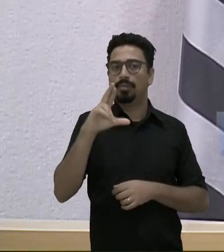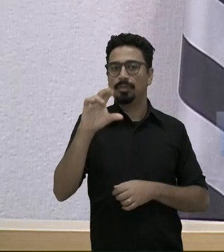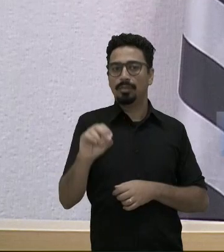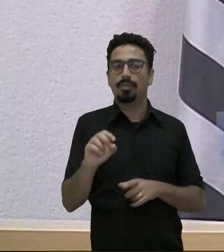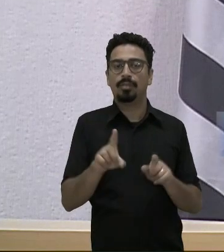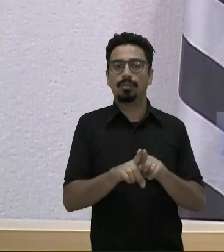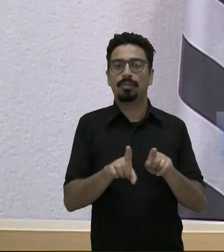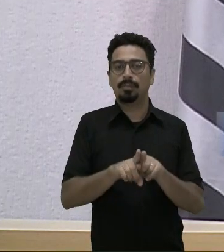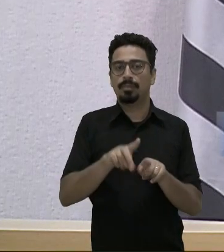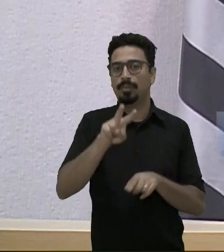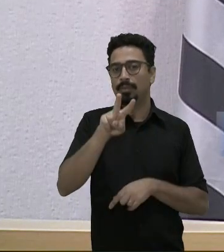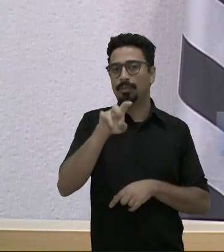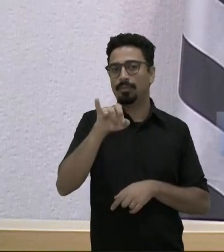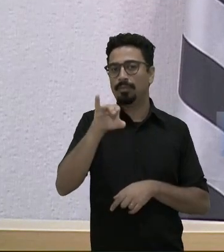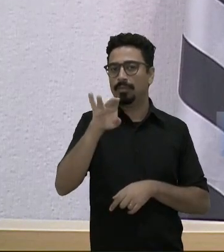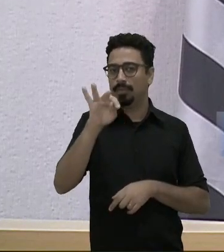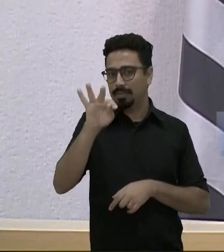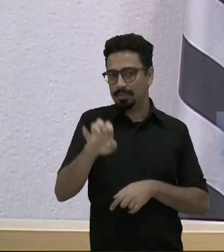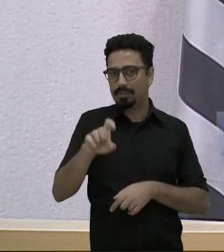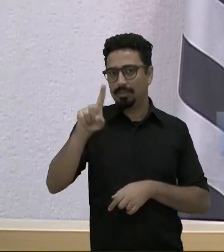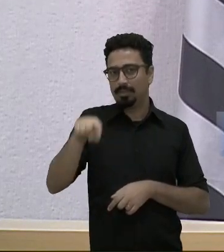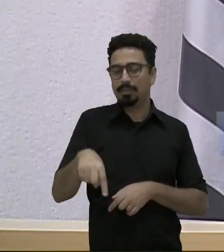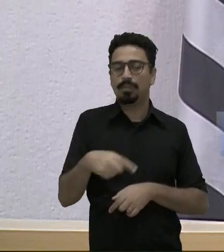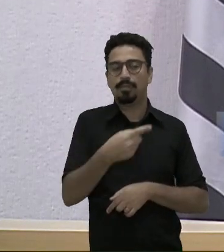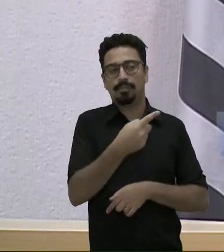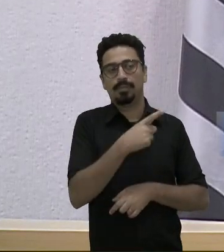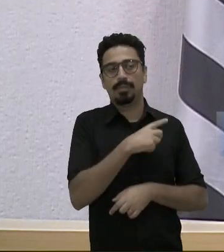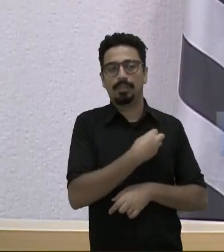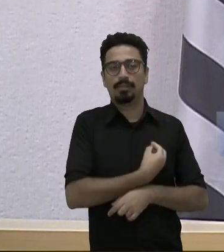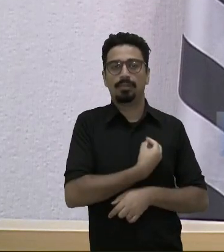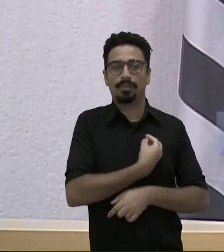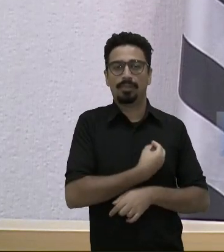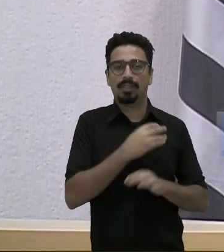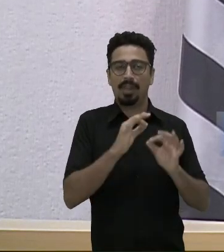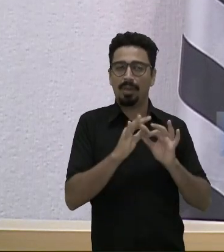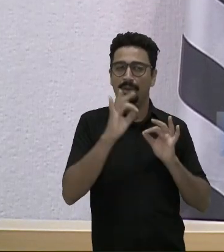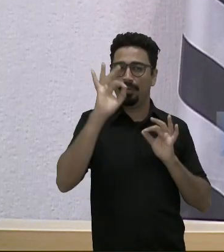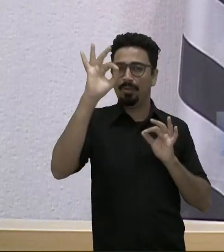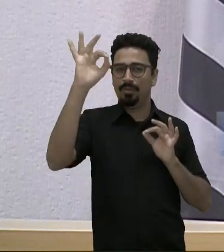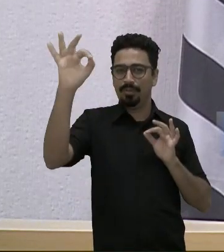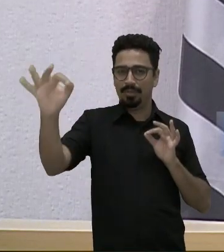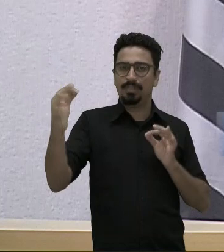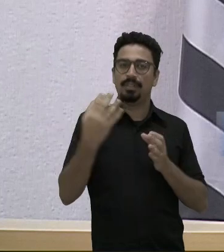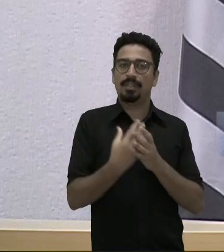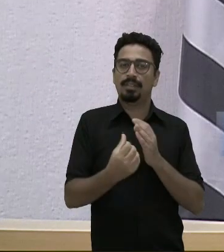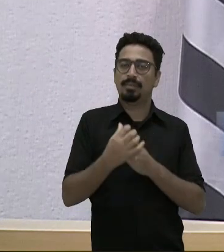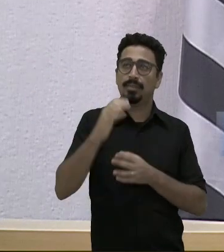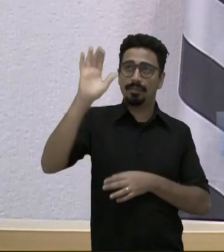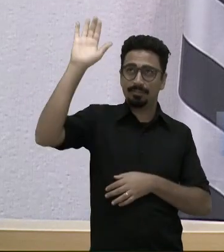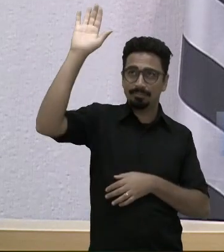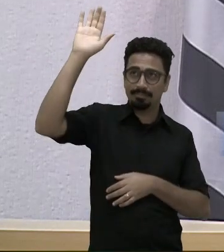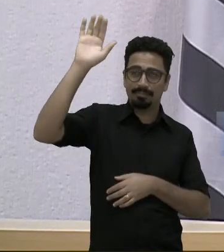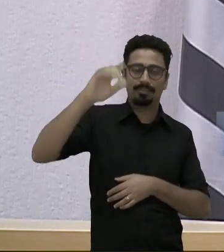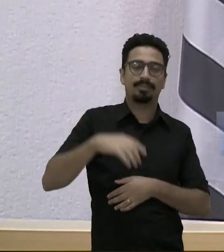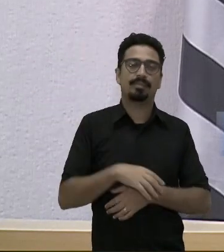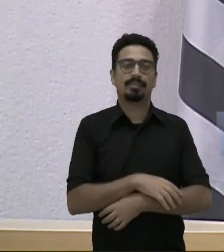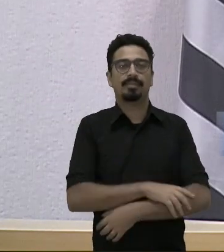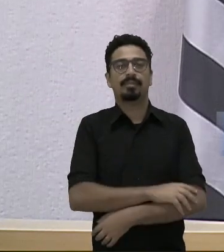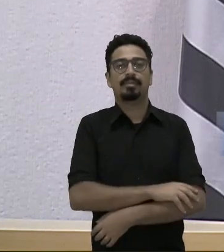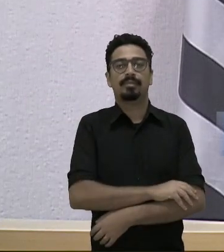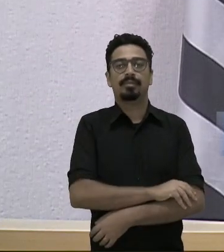o Vicente. Né, o Vicente que está aí, que veio de longe, que está com a mãozinha erguida lá. E aí